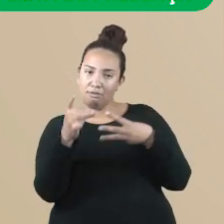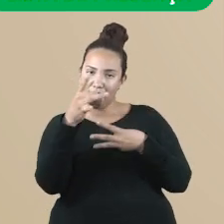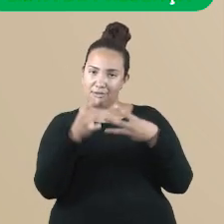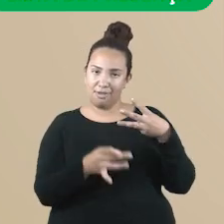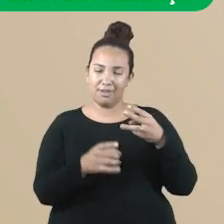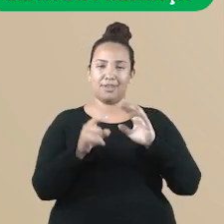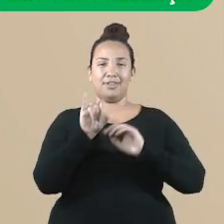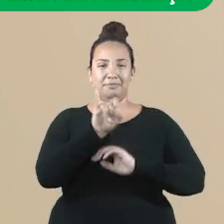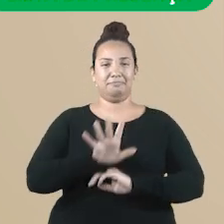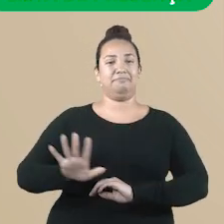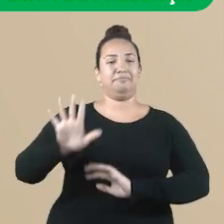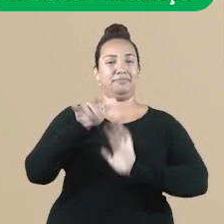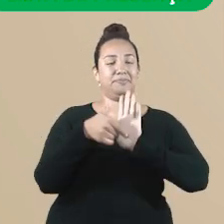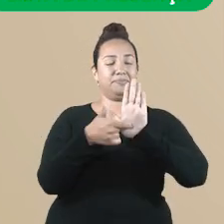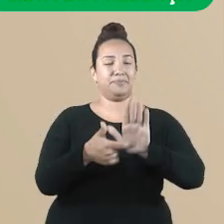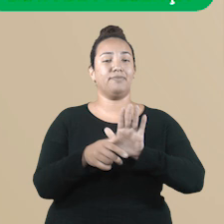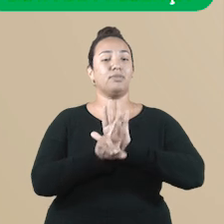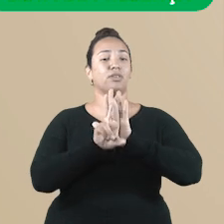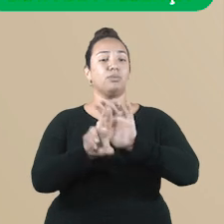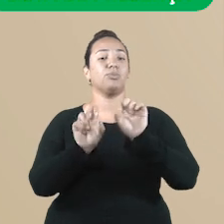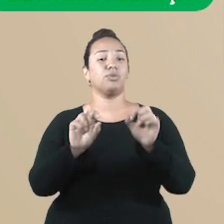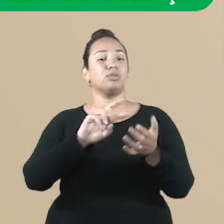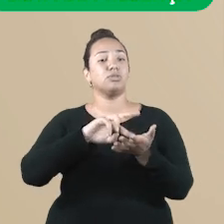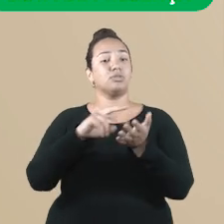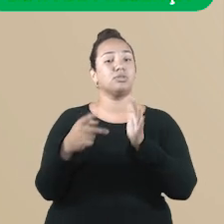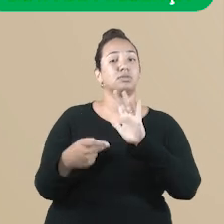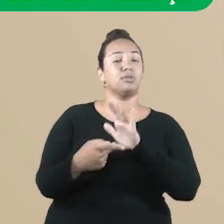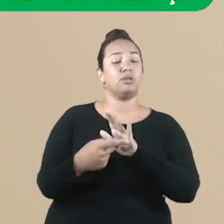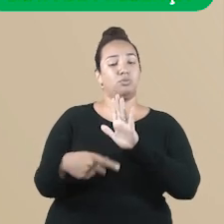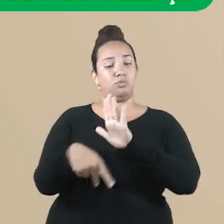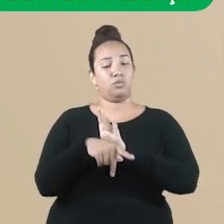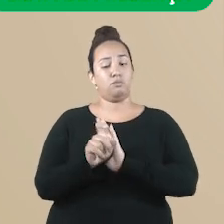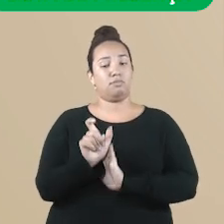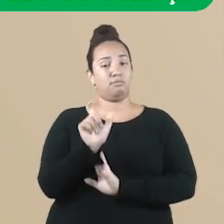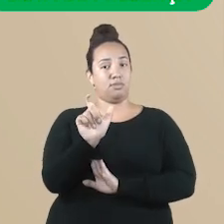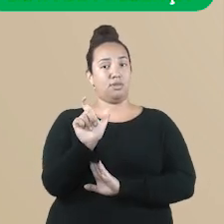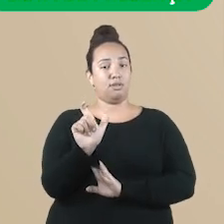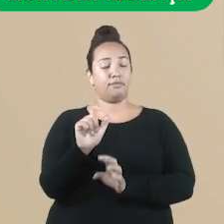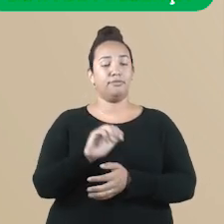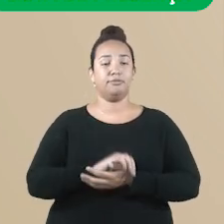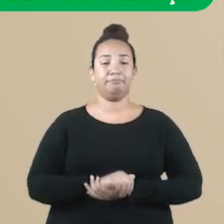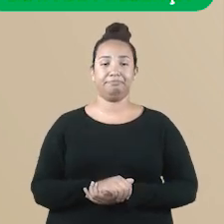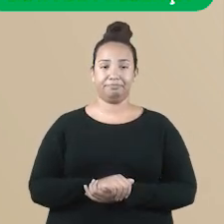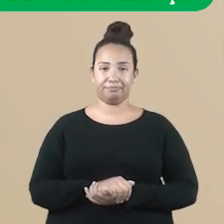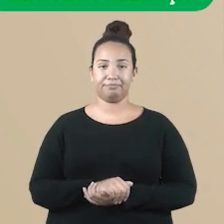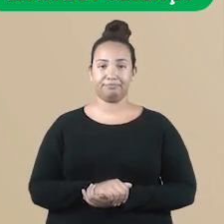estamos vendo na imagem representa um significado diferente da palavra.